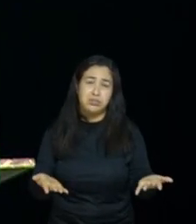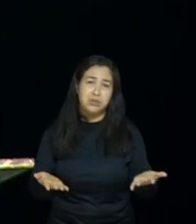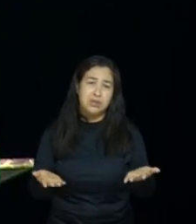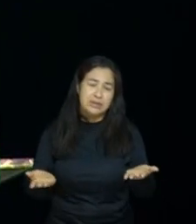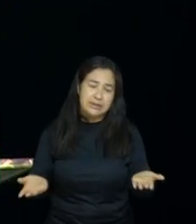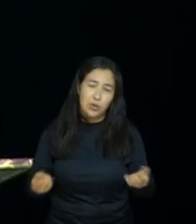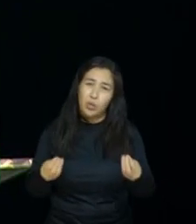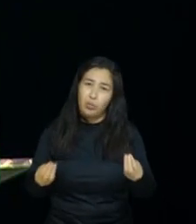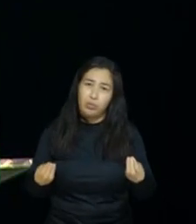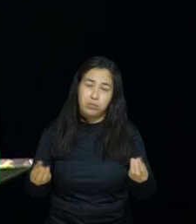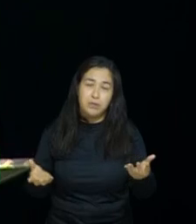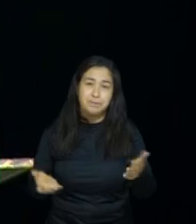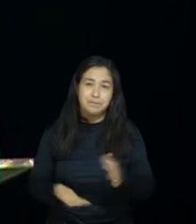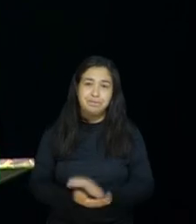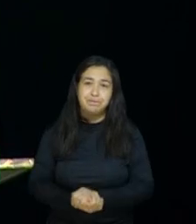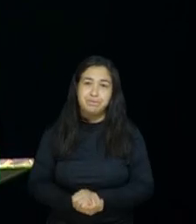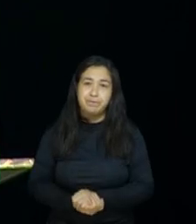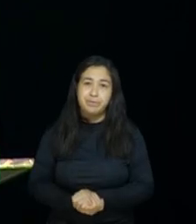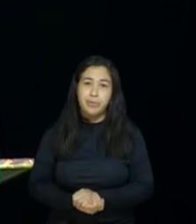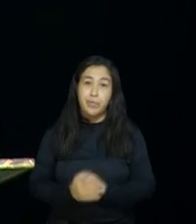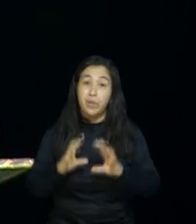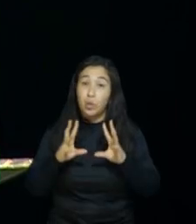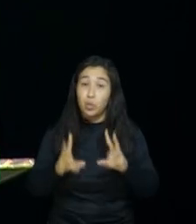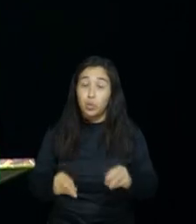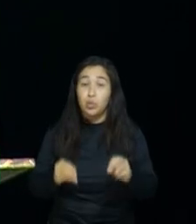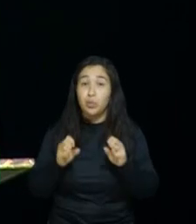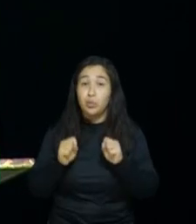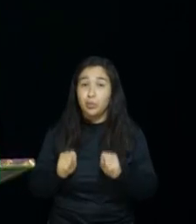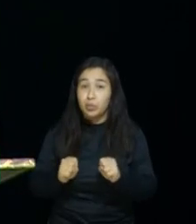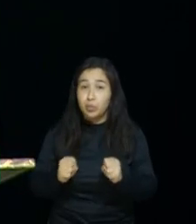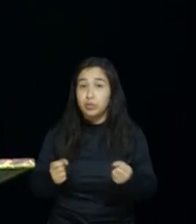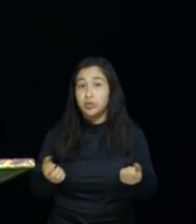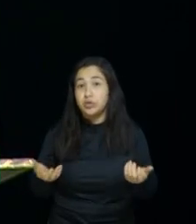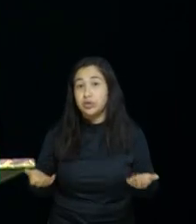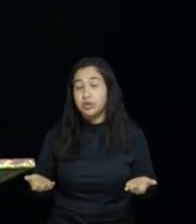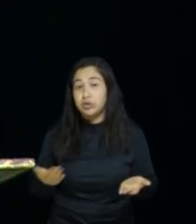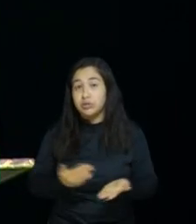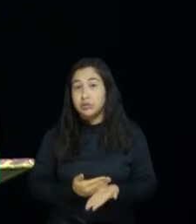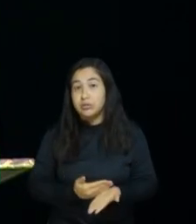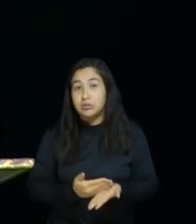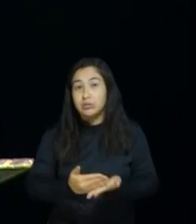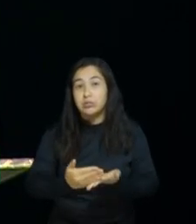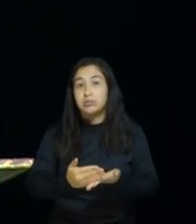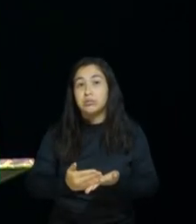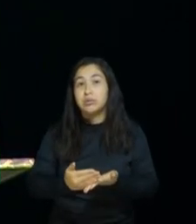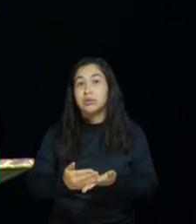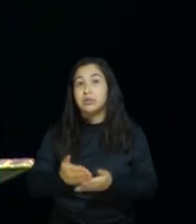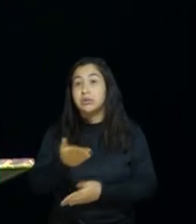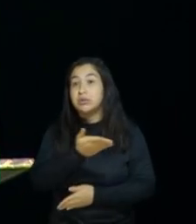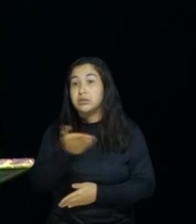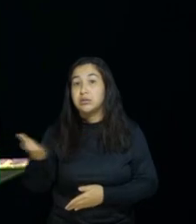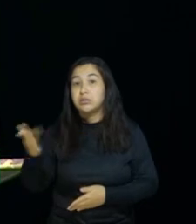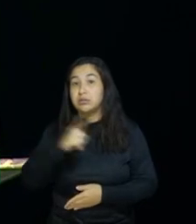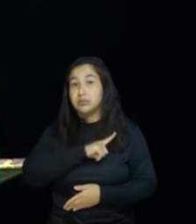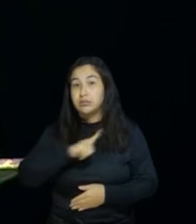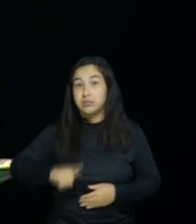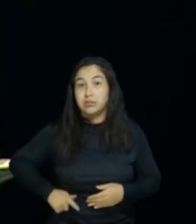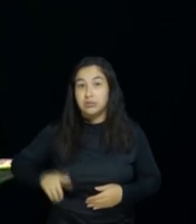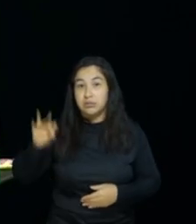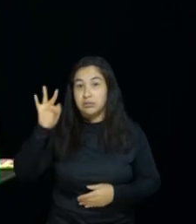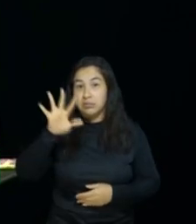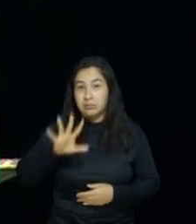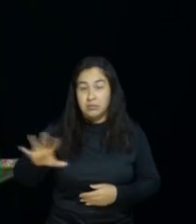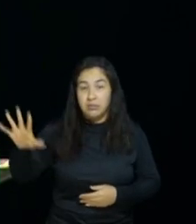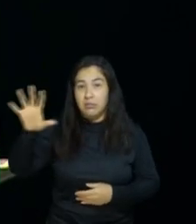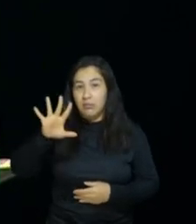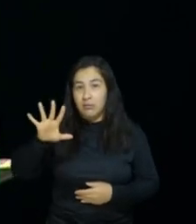Então, que tudo isso possa entrar na cabeça dos nossos governantes federais, para que